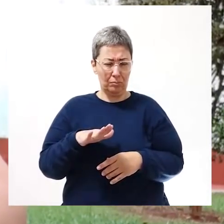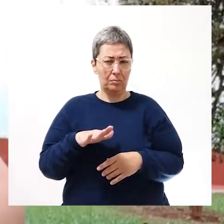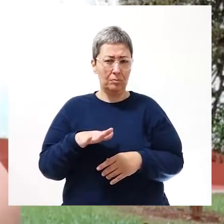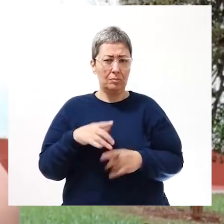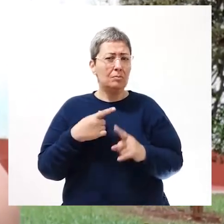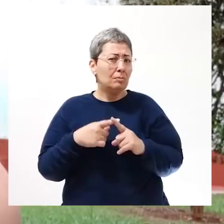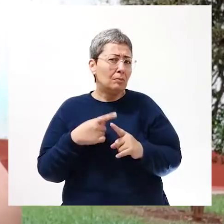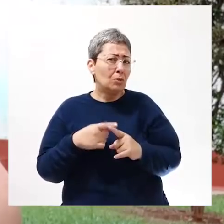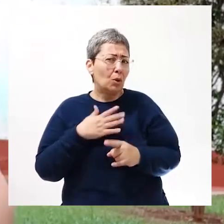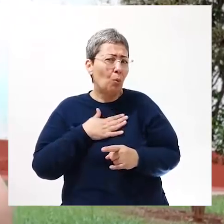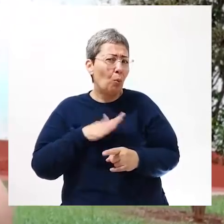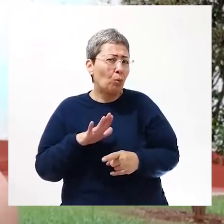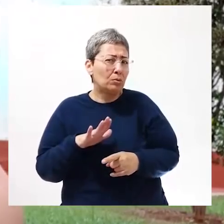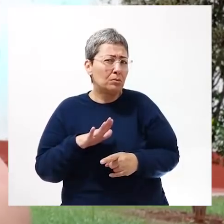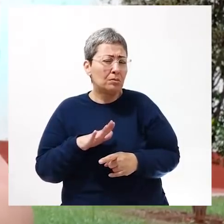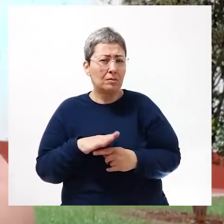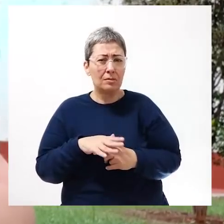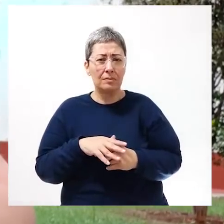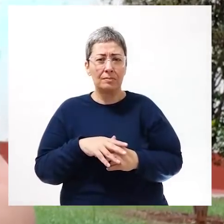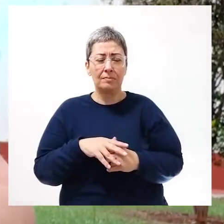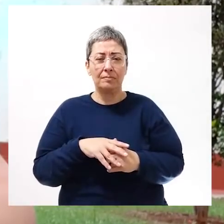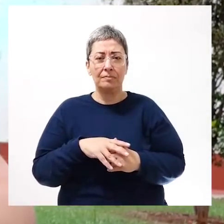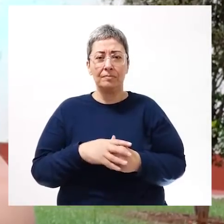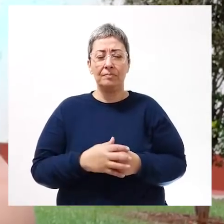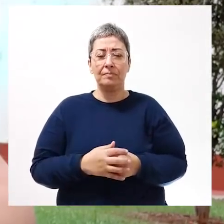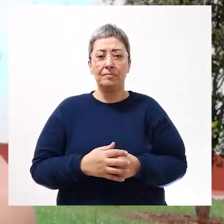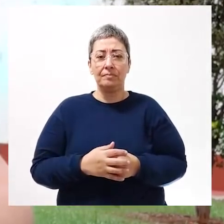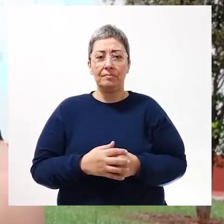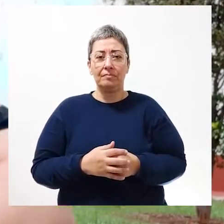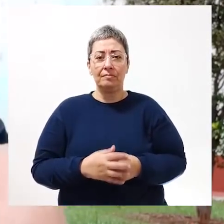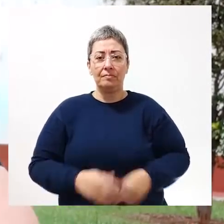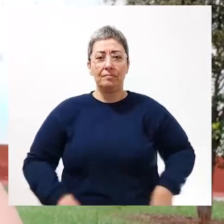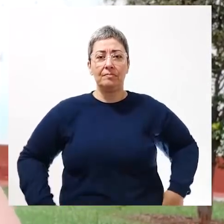gosta? E por que você não gosta?